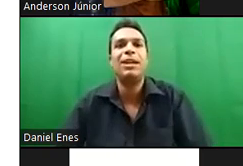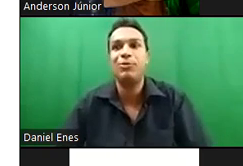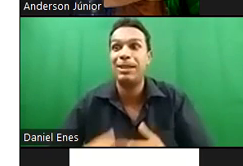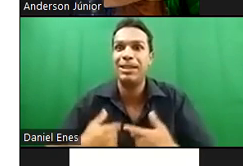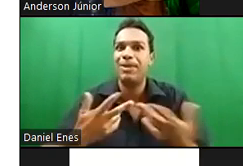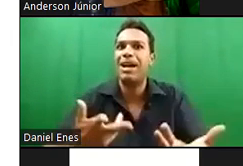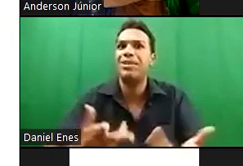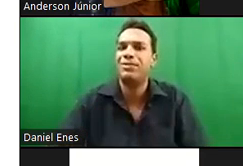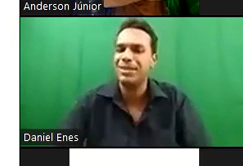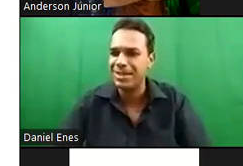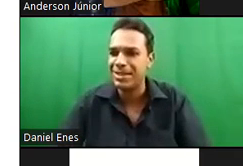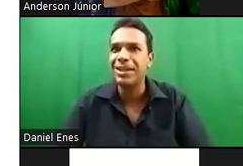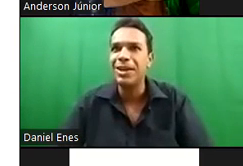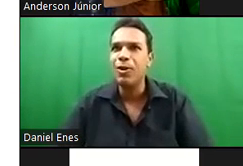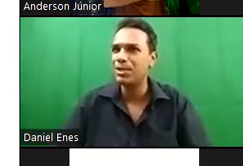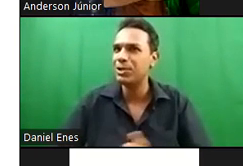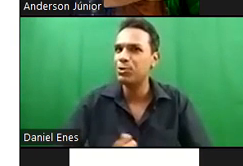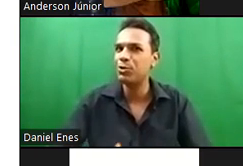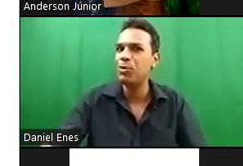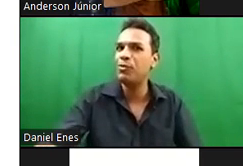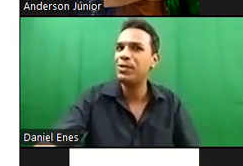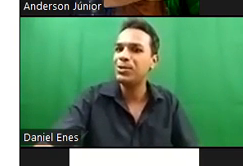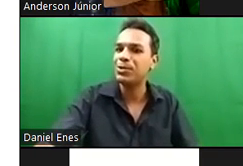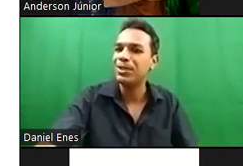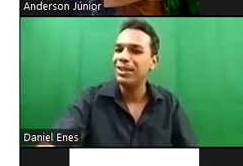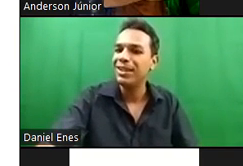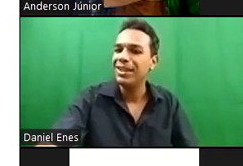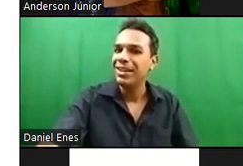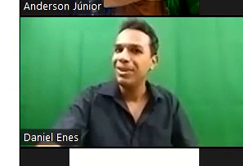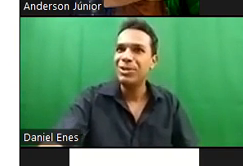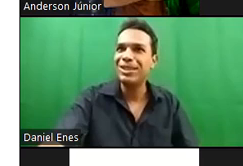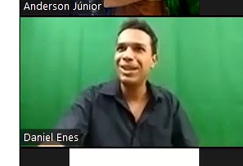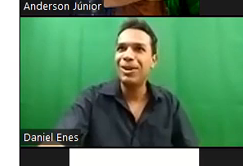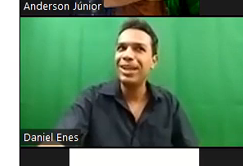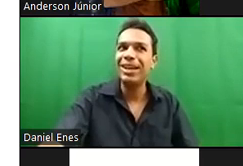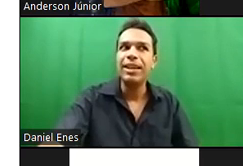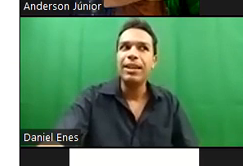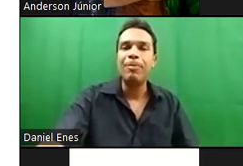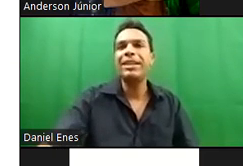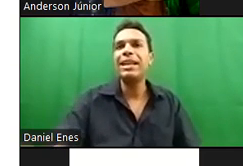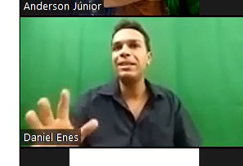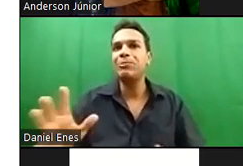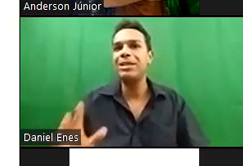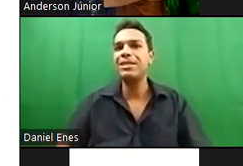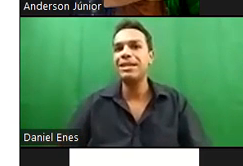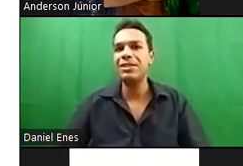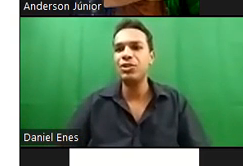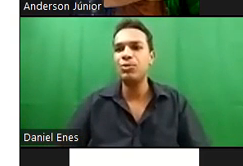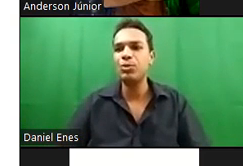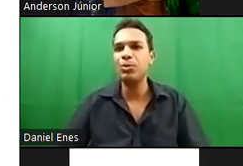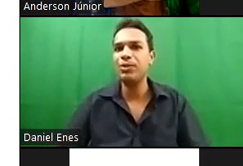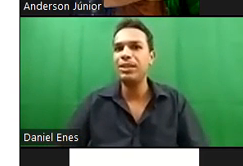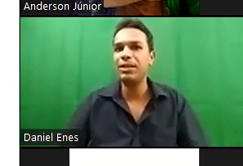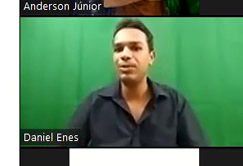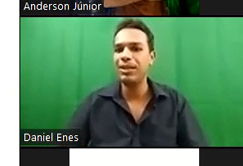ninguém fala, eu falo a linguagem francesa. Ou vocês costumam ouvir isso? Não. Eu acho que não, né? Mas na língua de sinais a gente